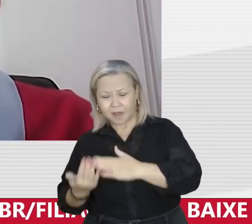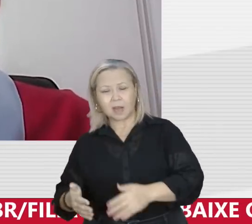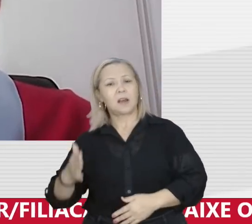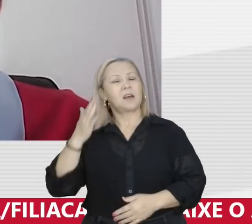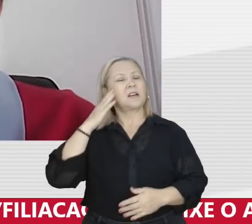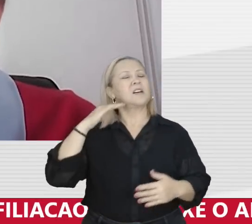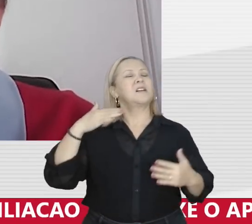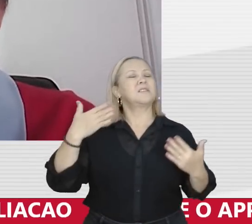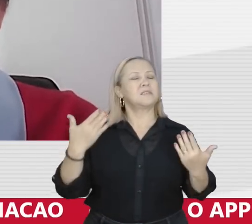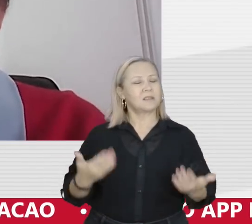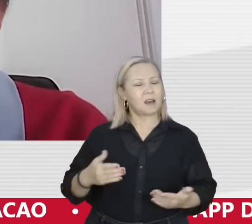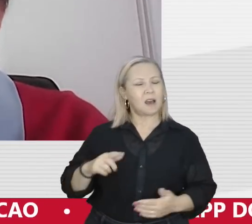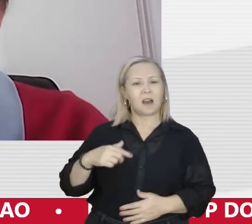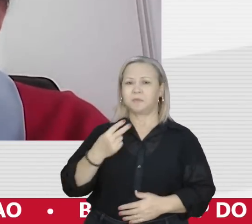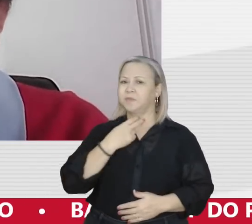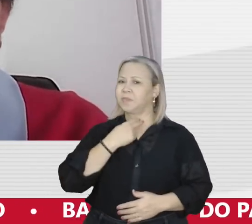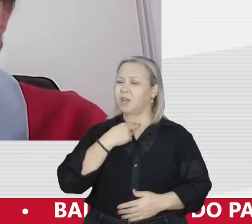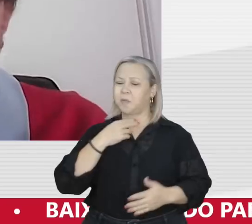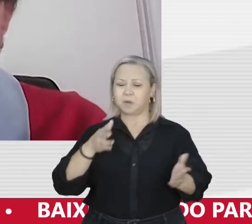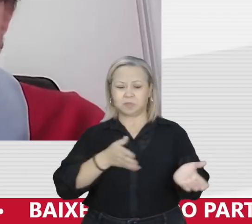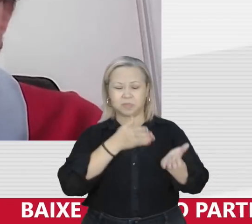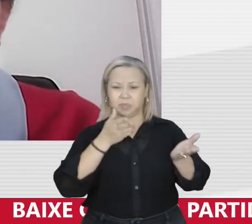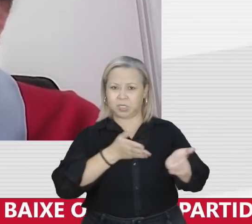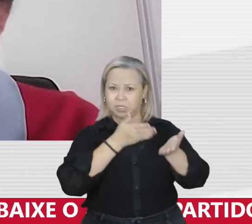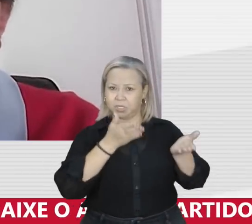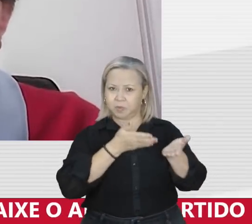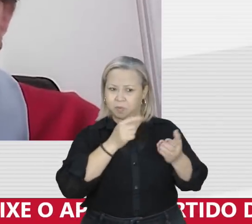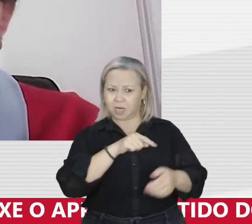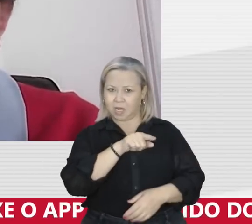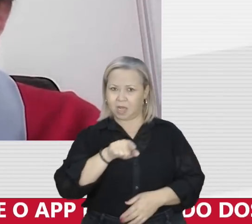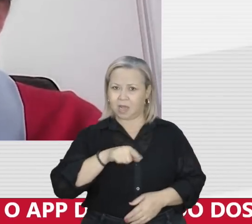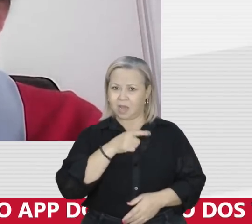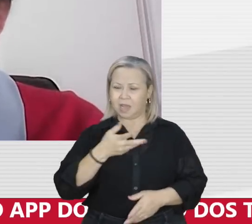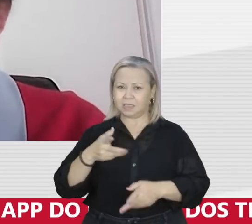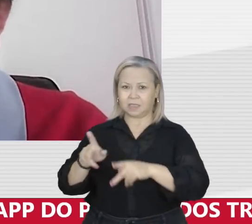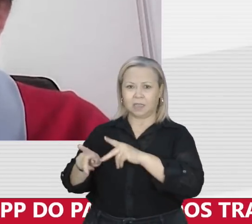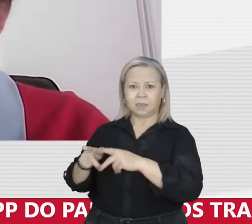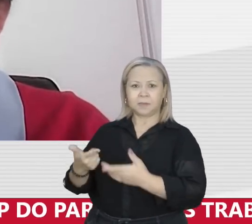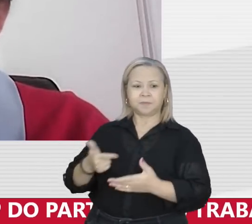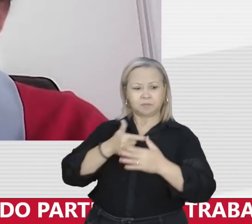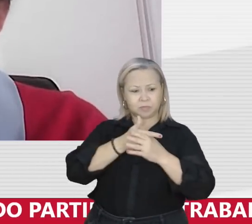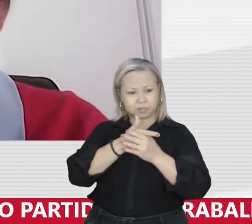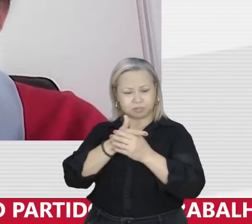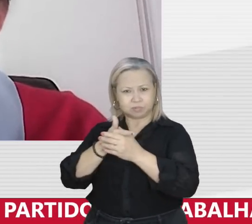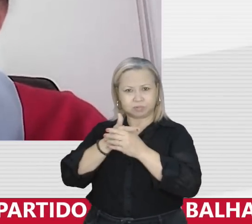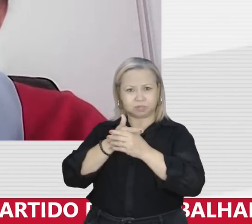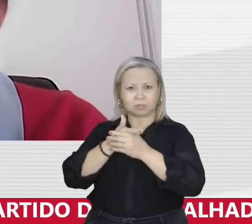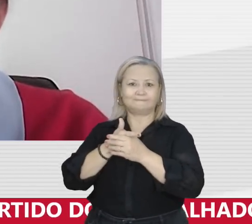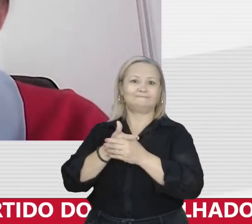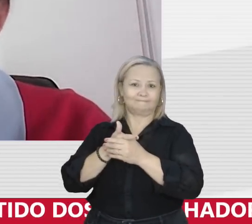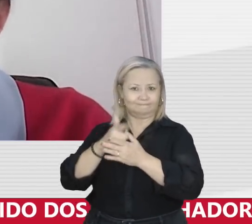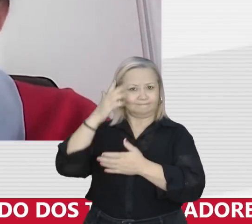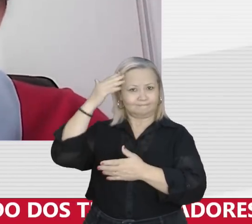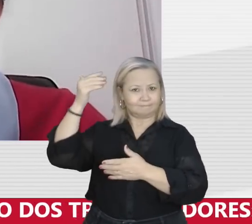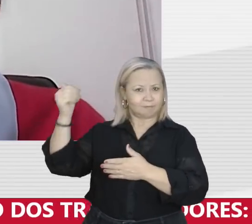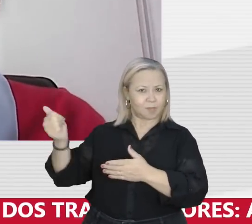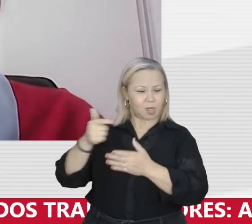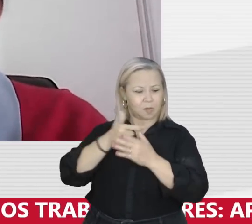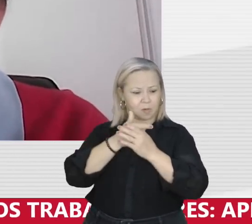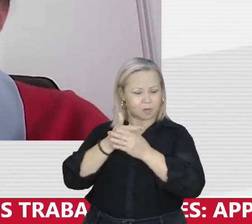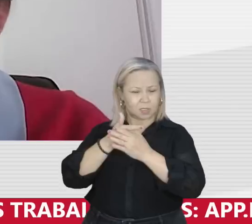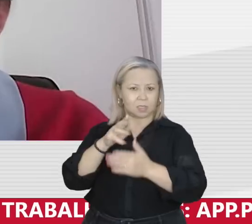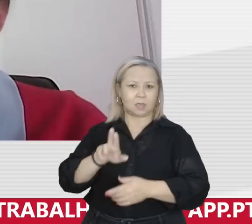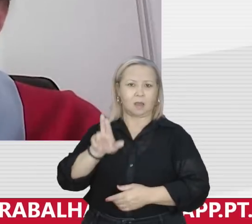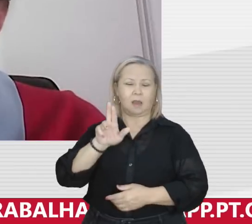perfeitamente que nós não podemos estimular essa massificação do uso de armas. Eu espero aí que